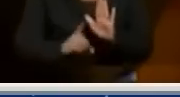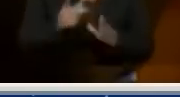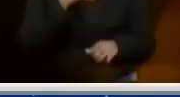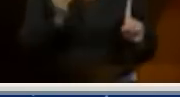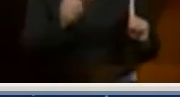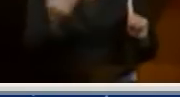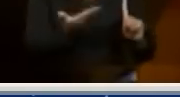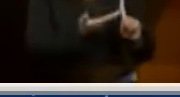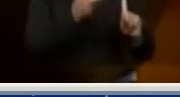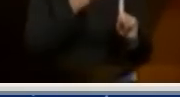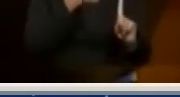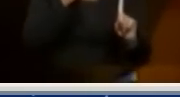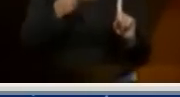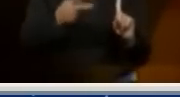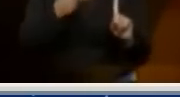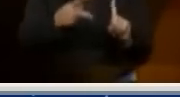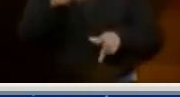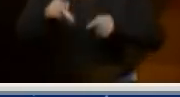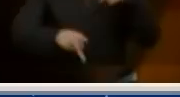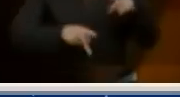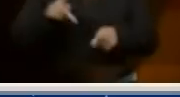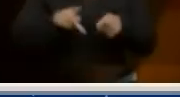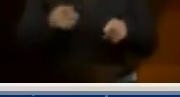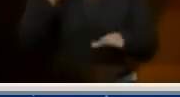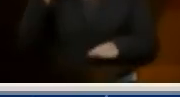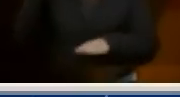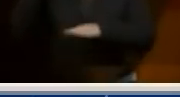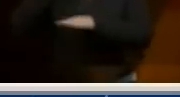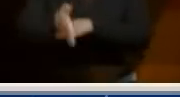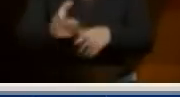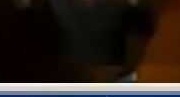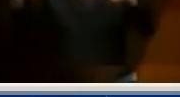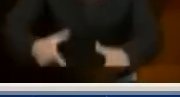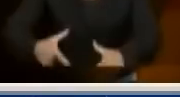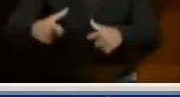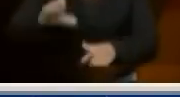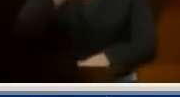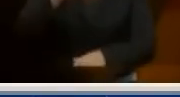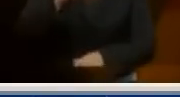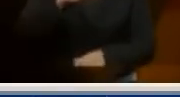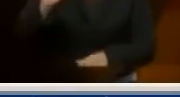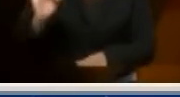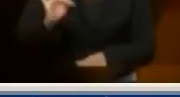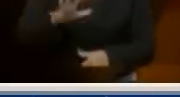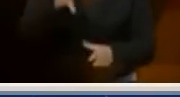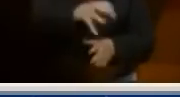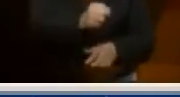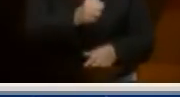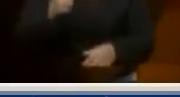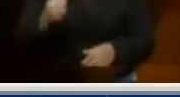discussão de eficácia e segurança de vacinas várias postagens diz classificadas e várias páginas